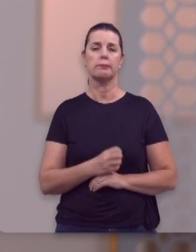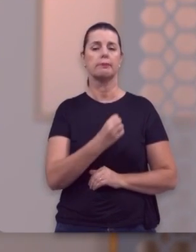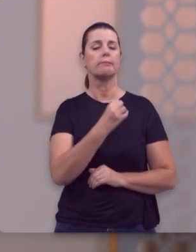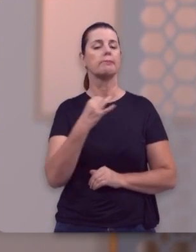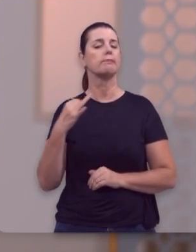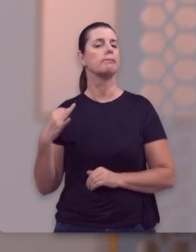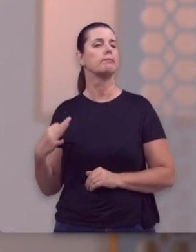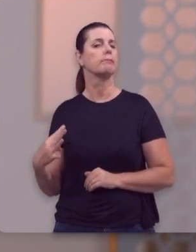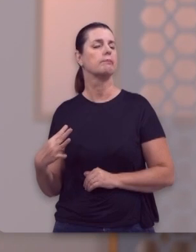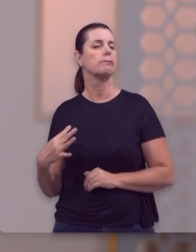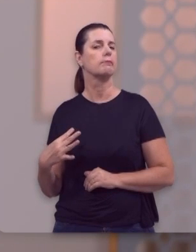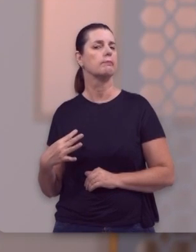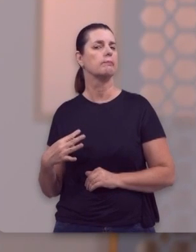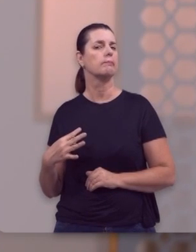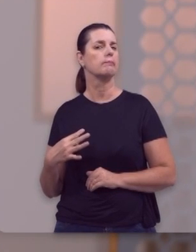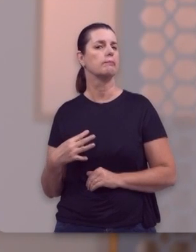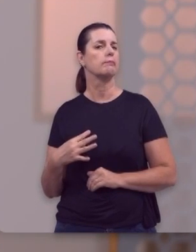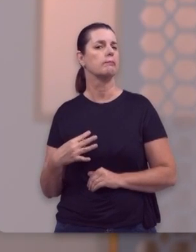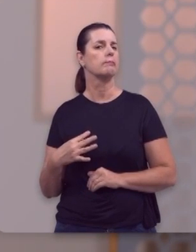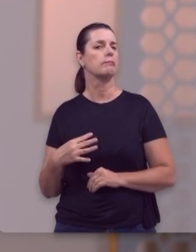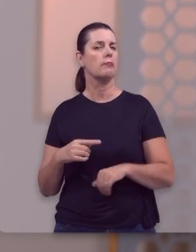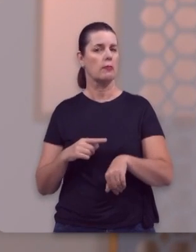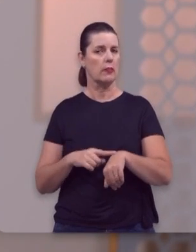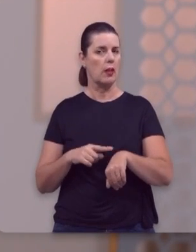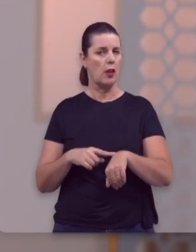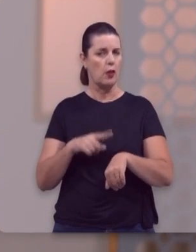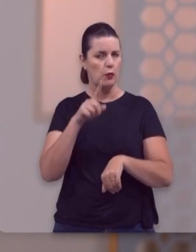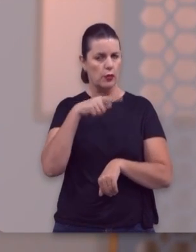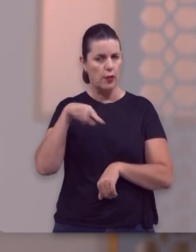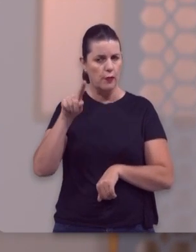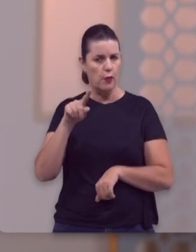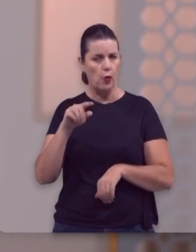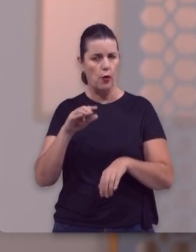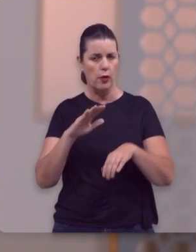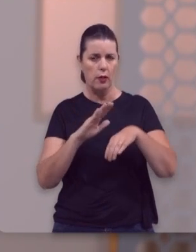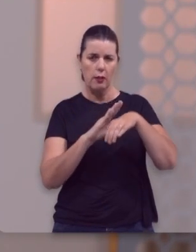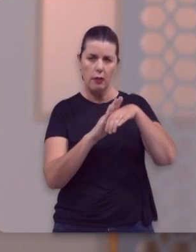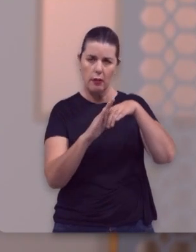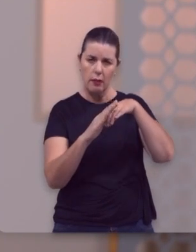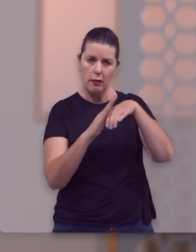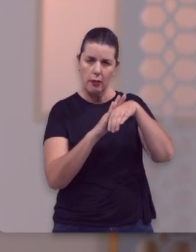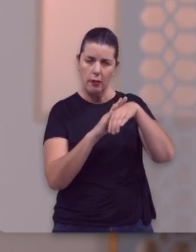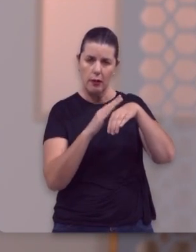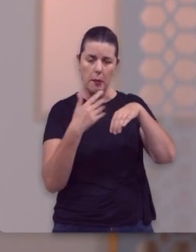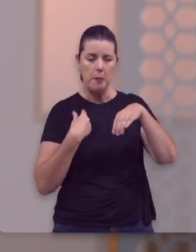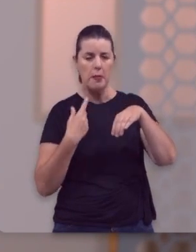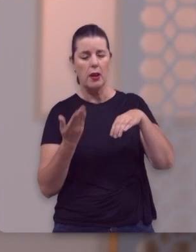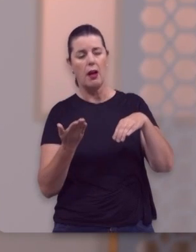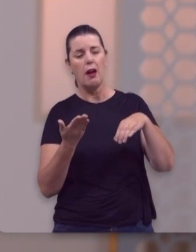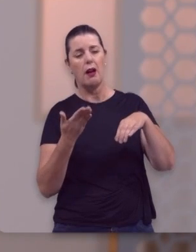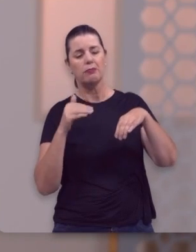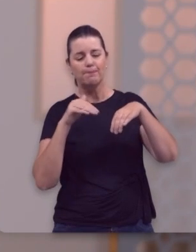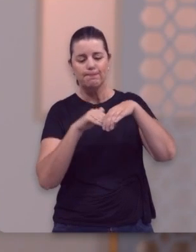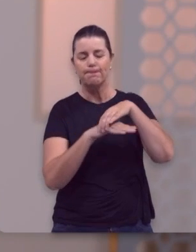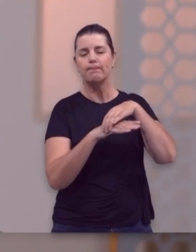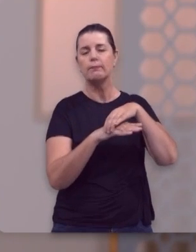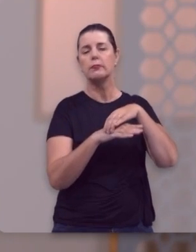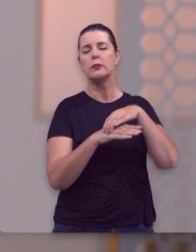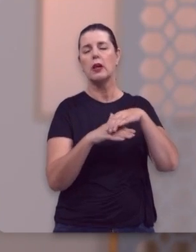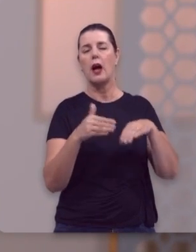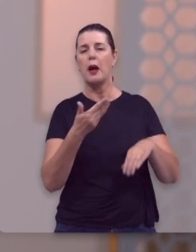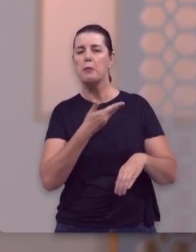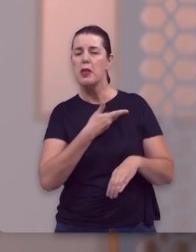Quantas vezes você já foi a um cemitério para sepultar um amigo,